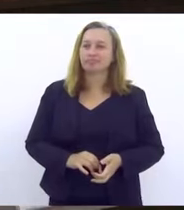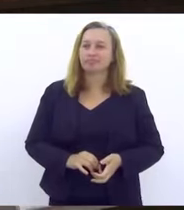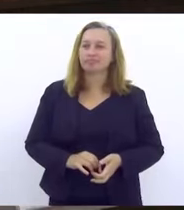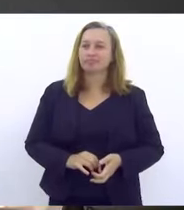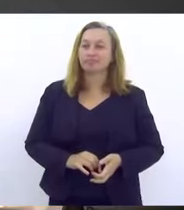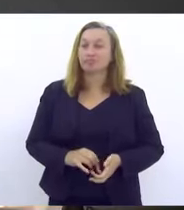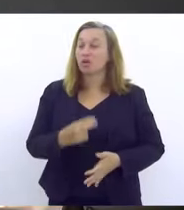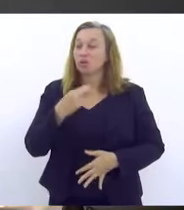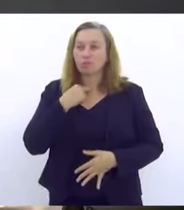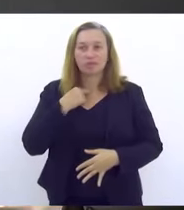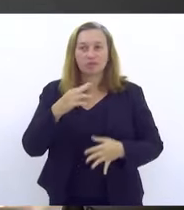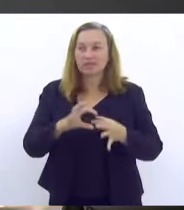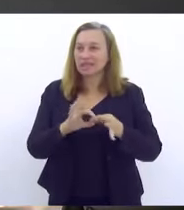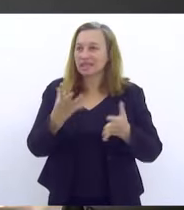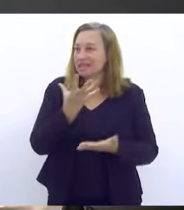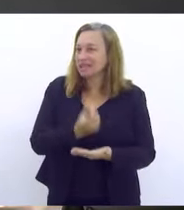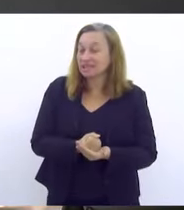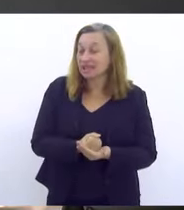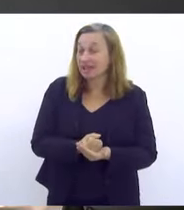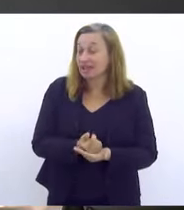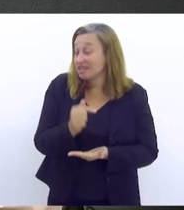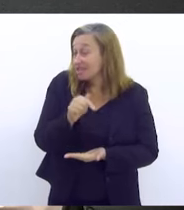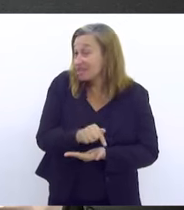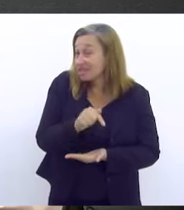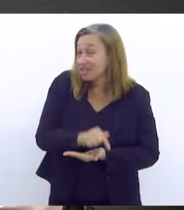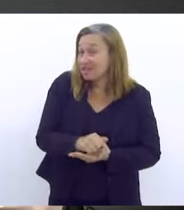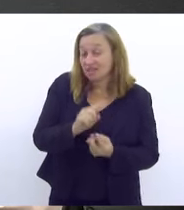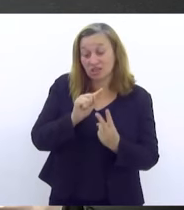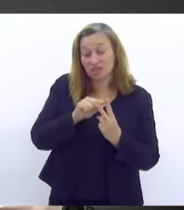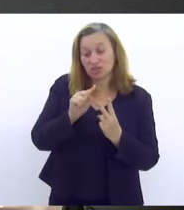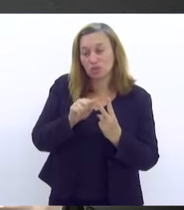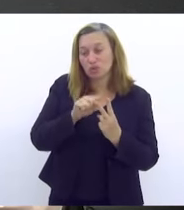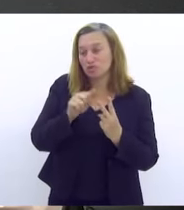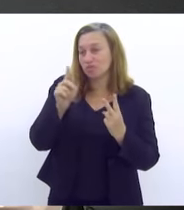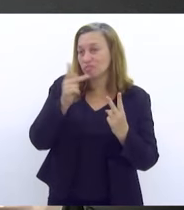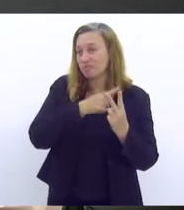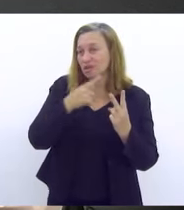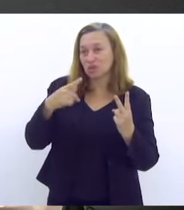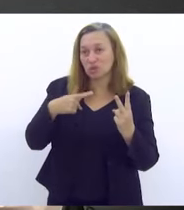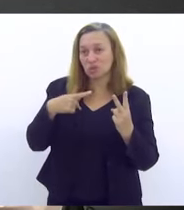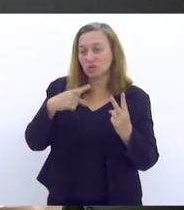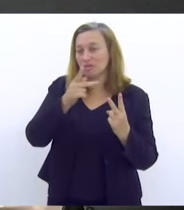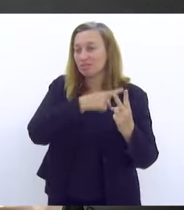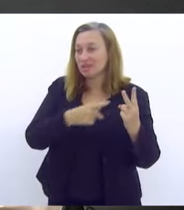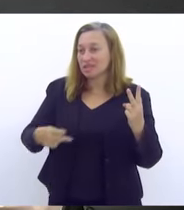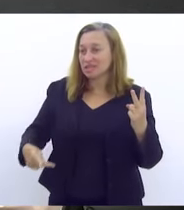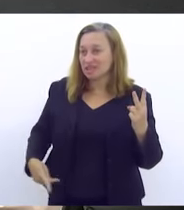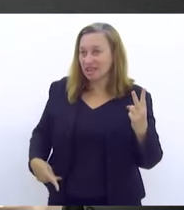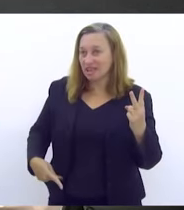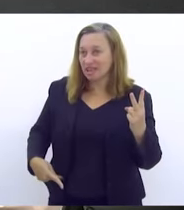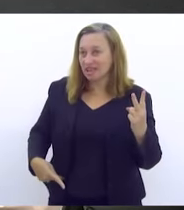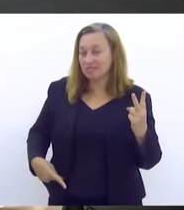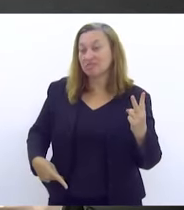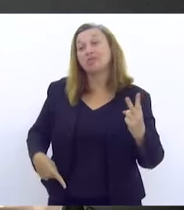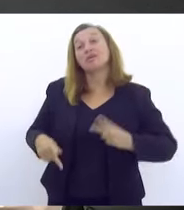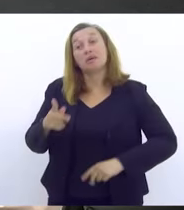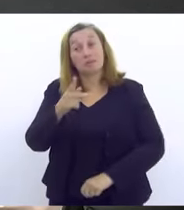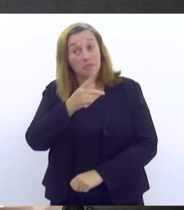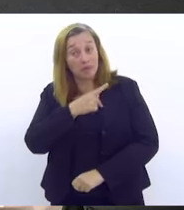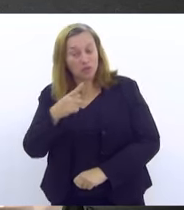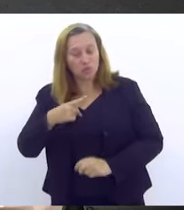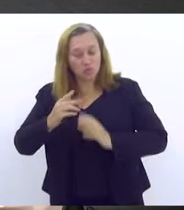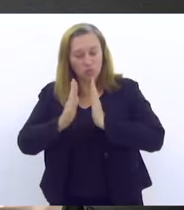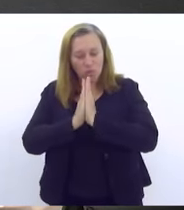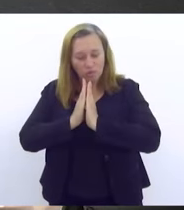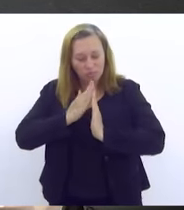Eu não posso deixar de registrar aqui esses dois pastores presidentes que são, além de pastores que oram